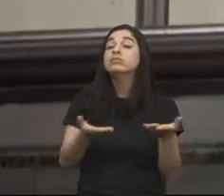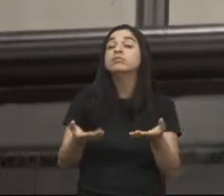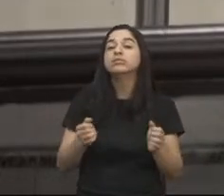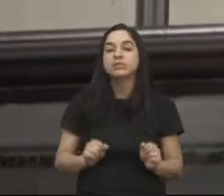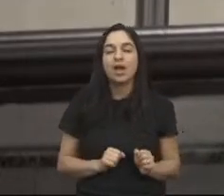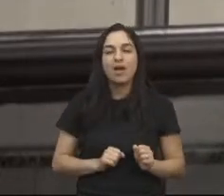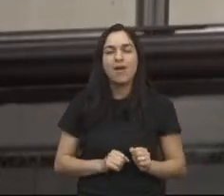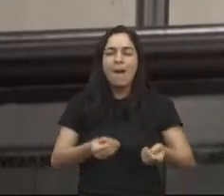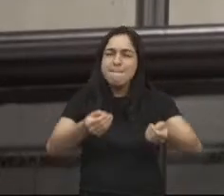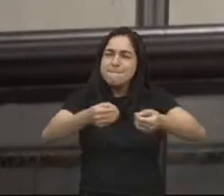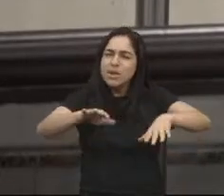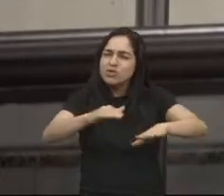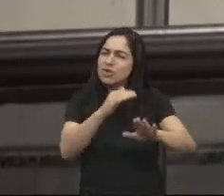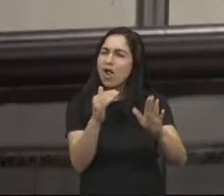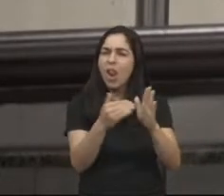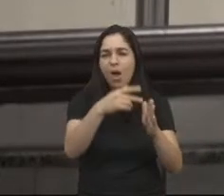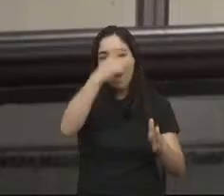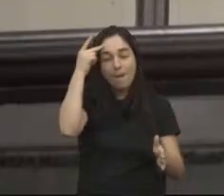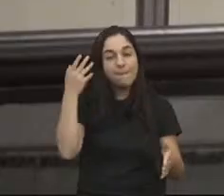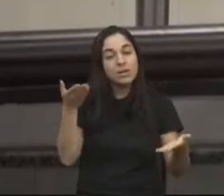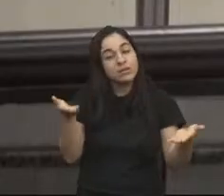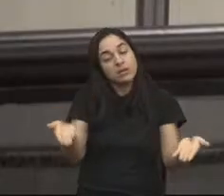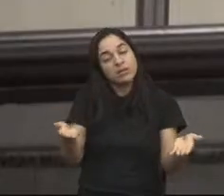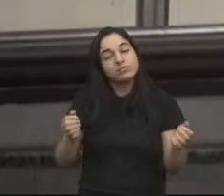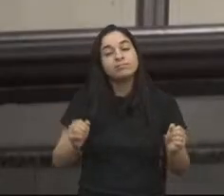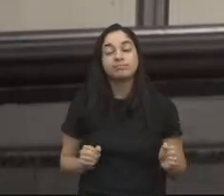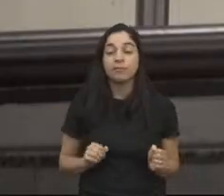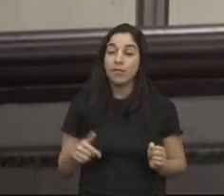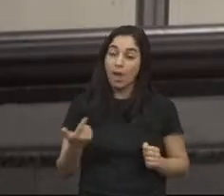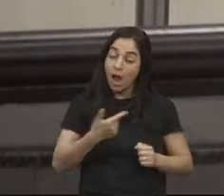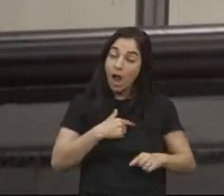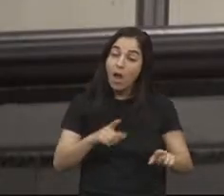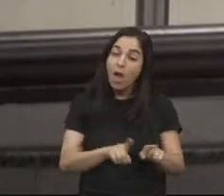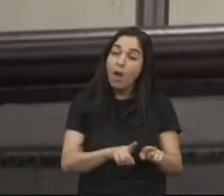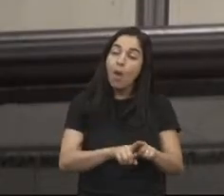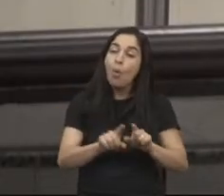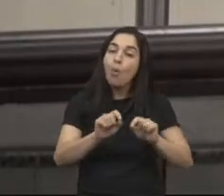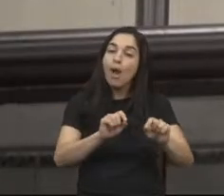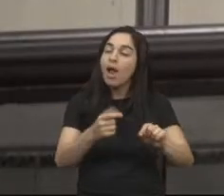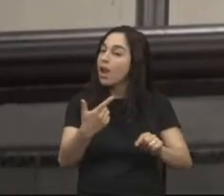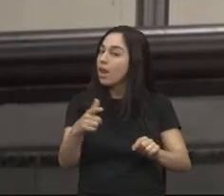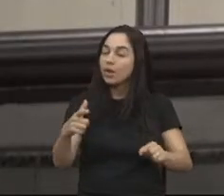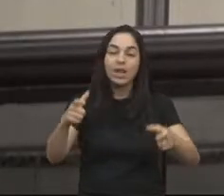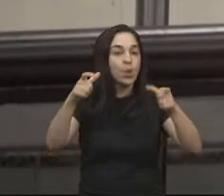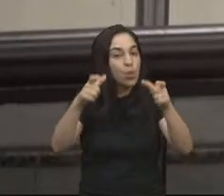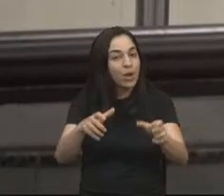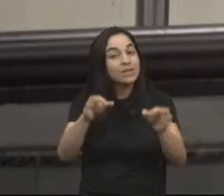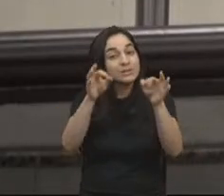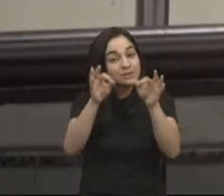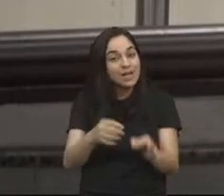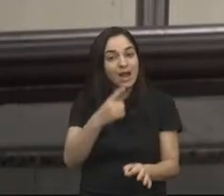prejudicar todos os colegas aqui presentes. E a gente também não tem um local adequado para descartar.